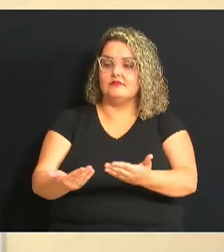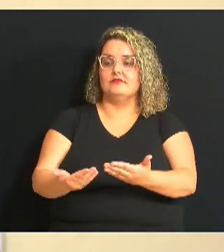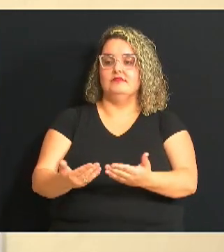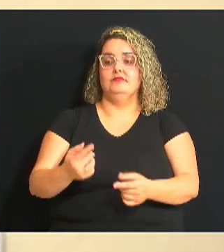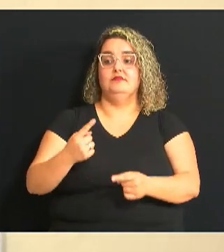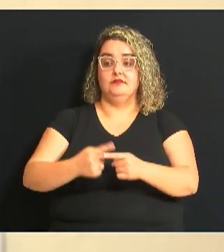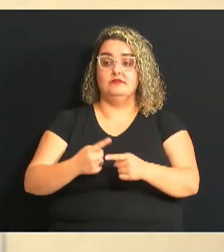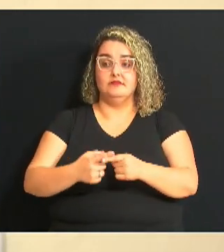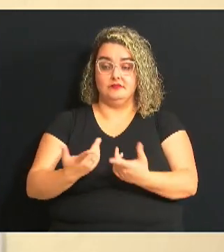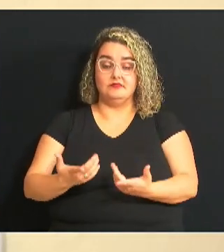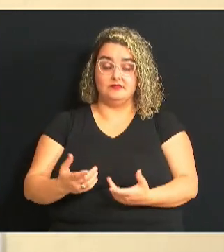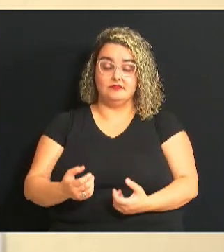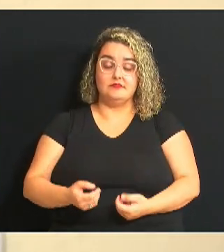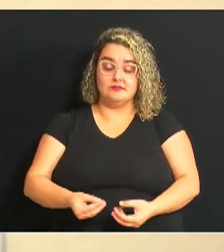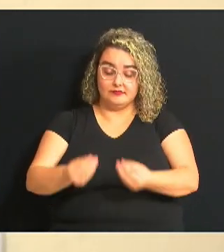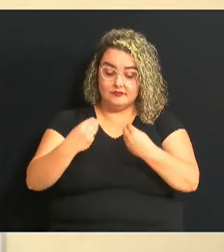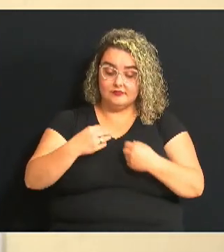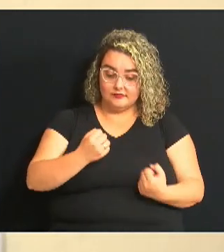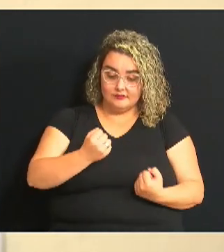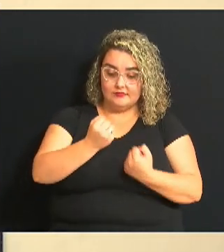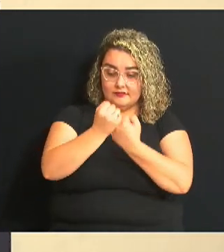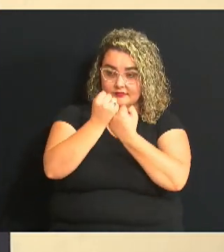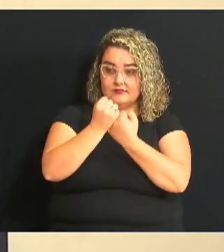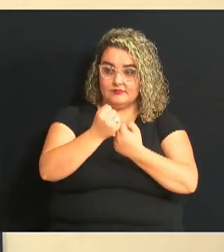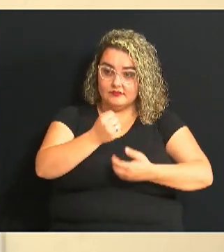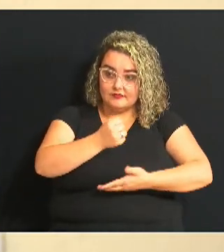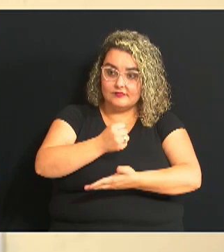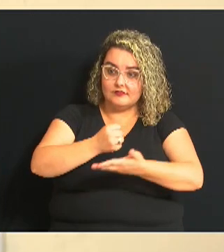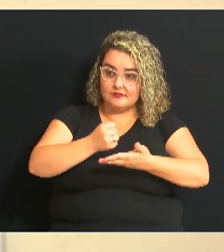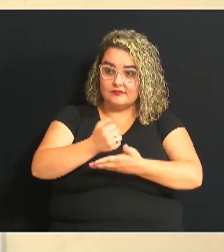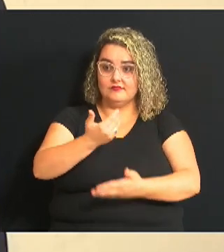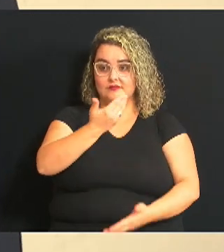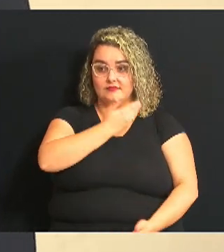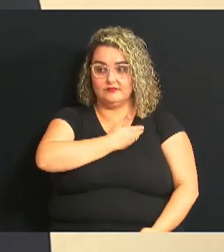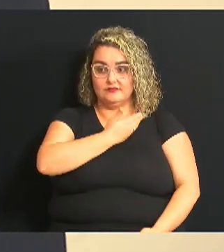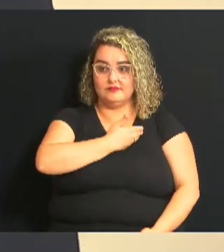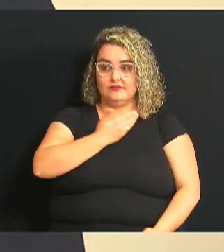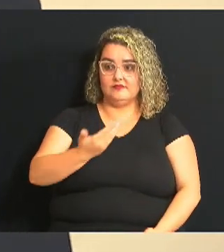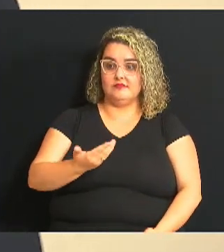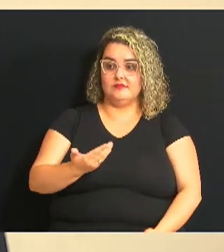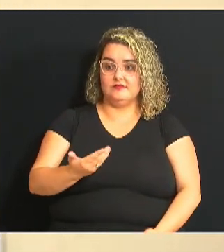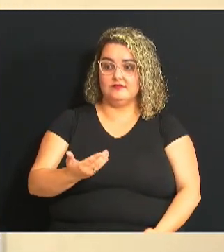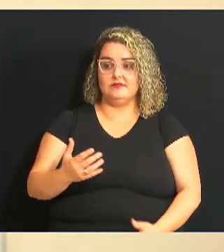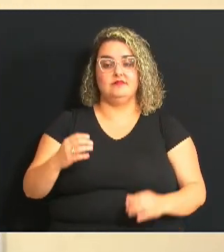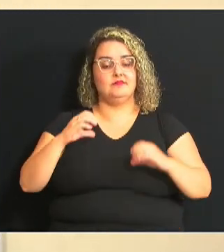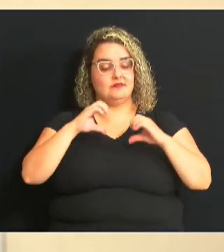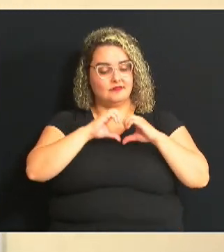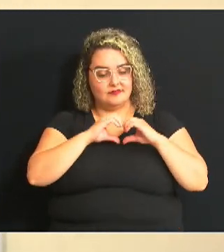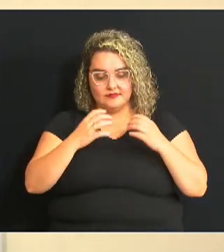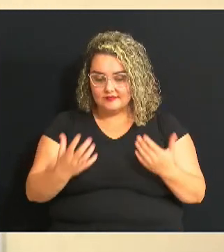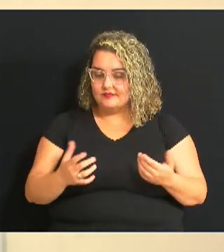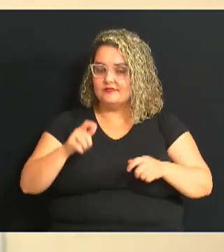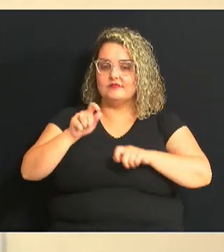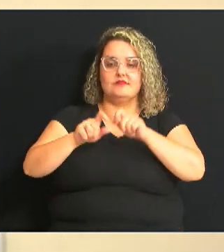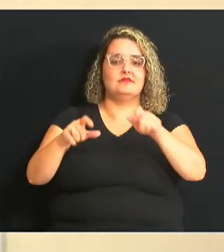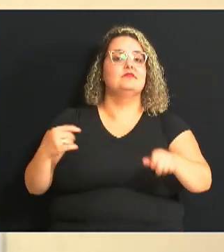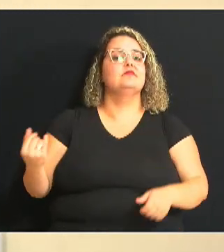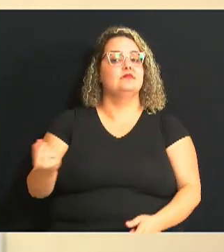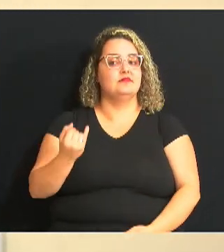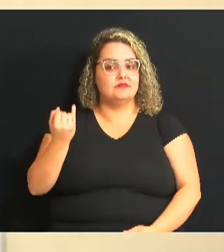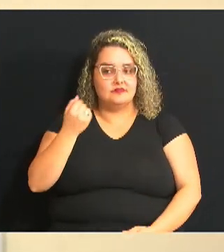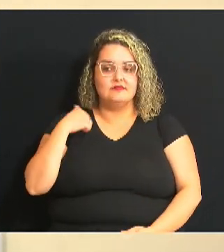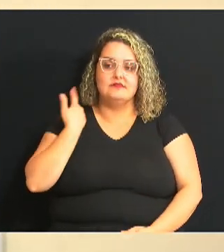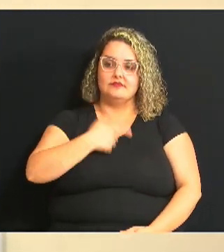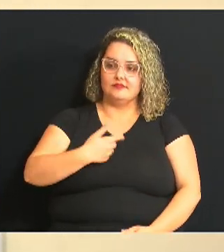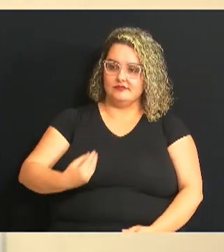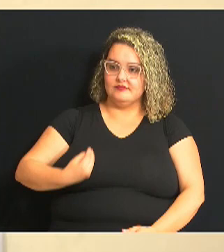dá o alicerce. E também os amigos, né? Os amigos queridos, pessoas tão importantes na nossa vida, e